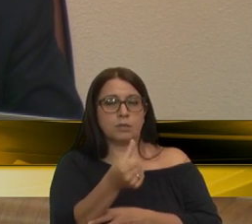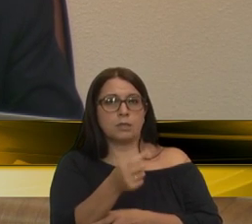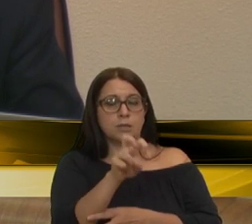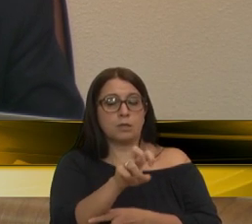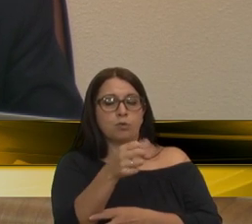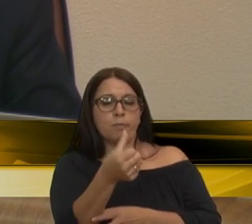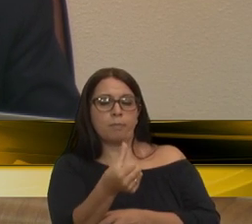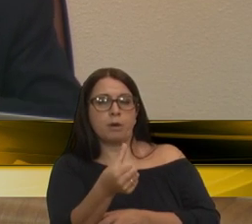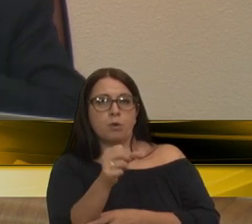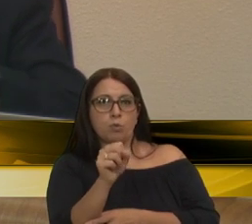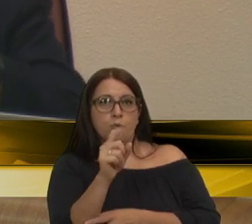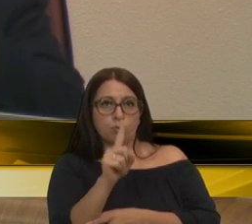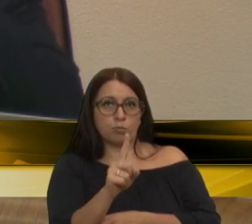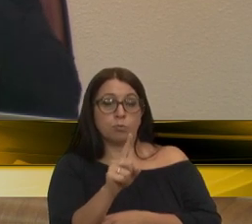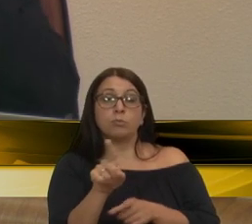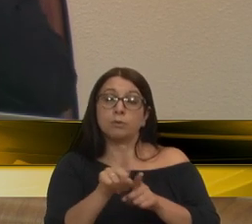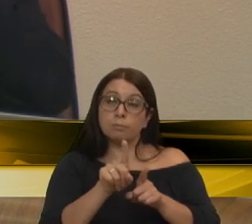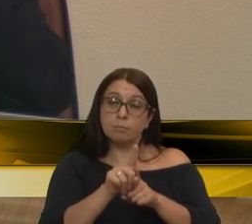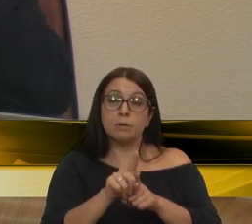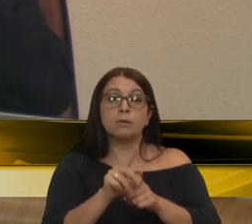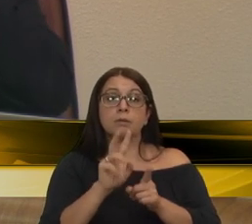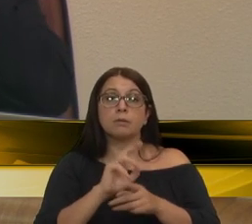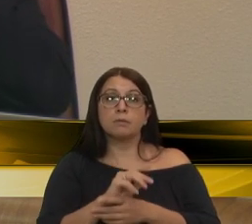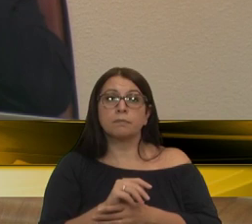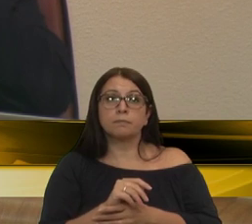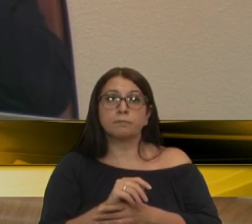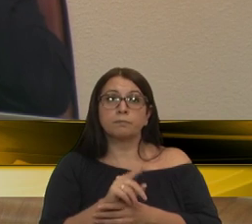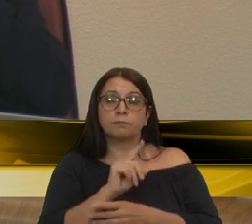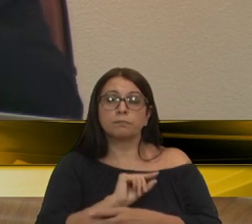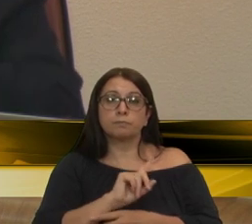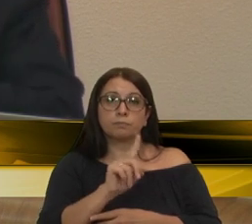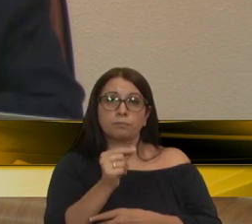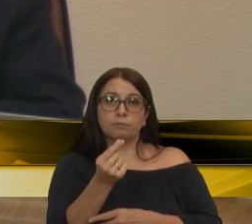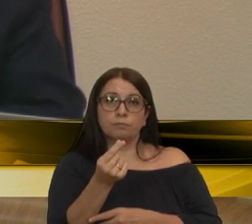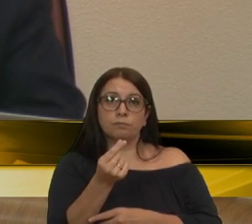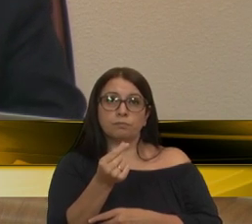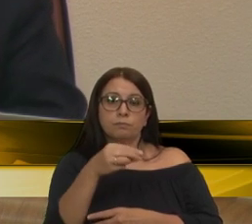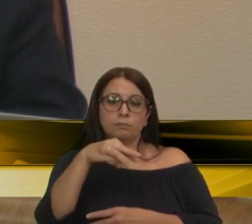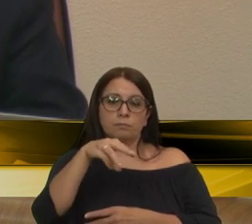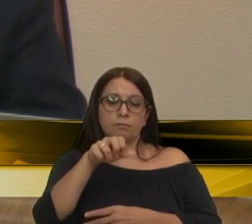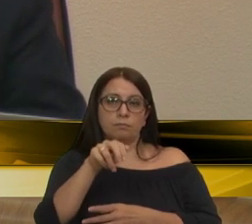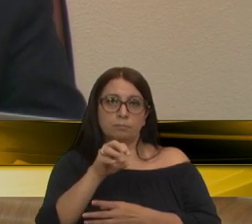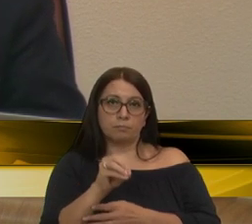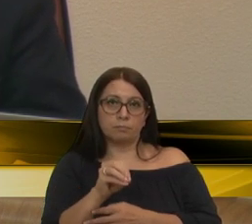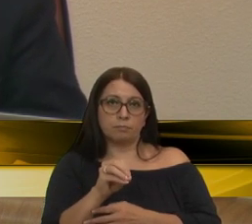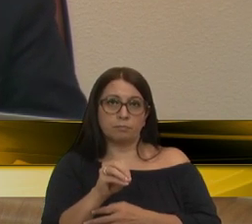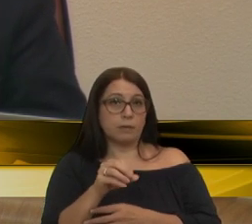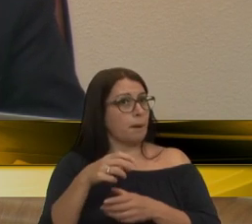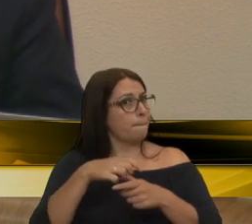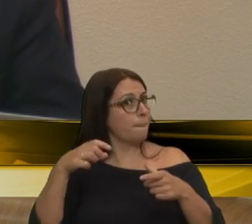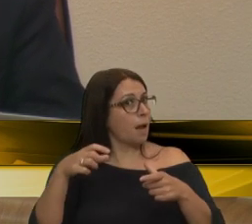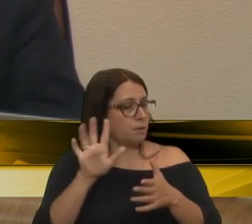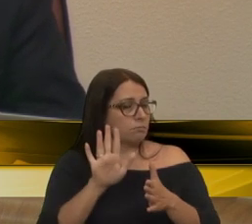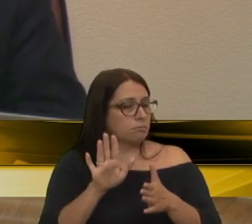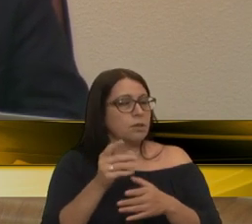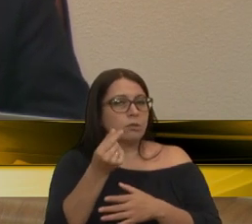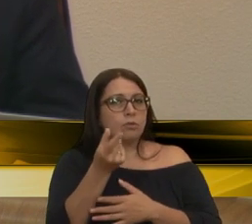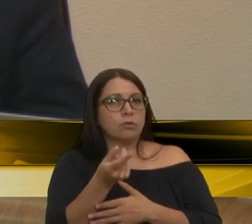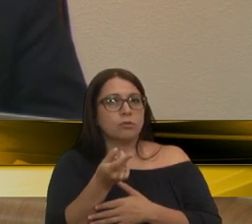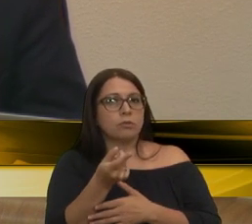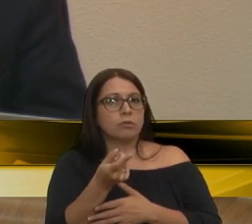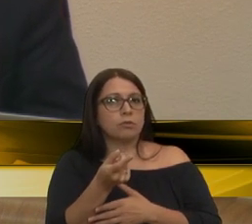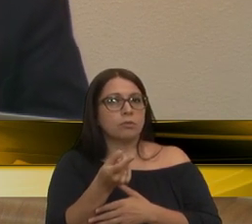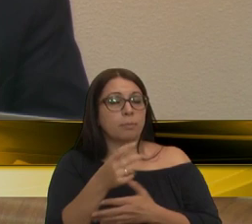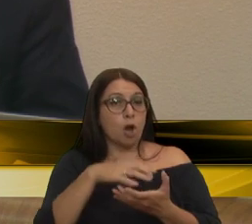70057805681, que repercute também no valor maio, acho que é maior aqui, mas está maio, no valor